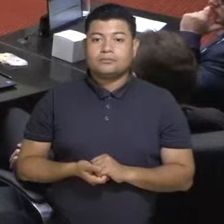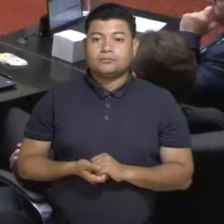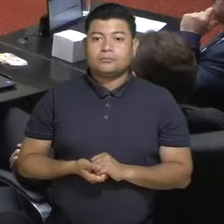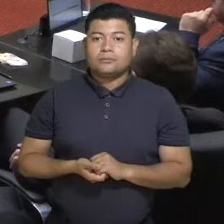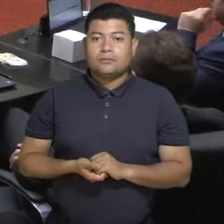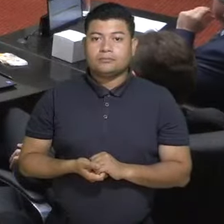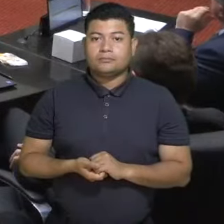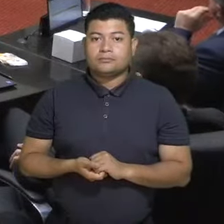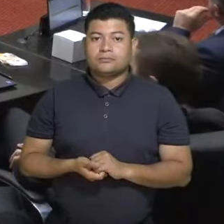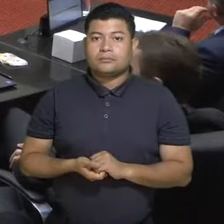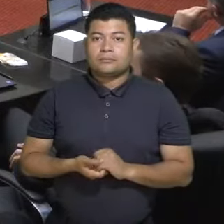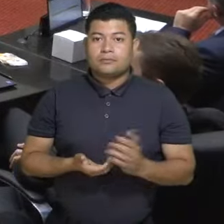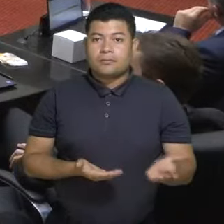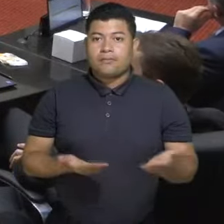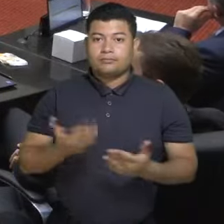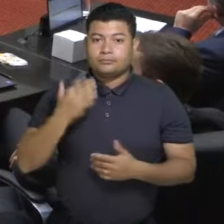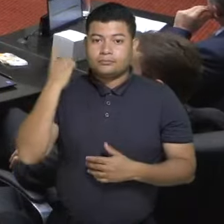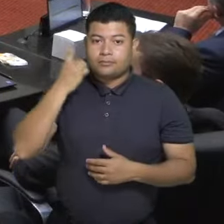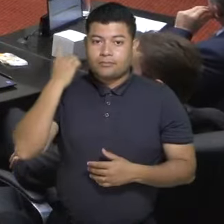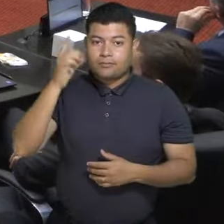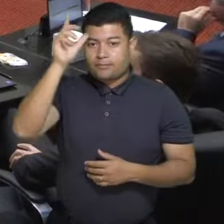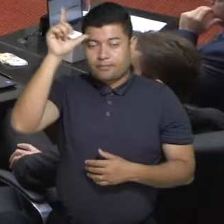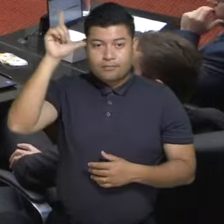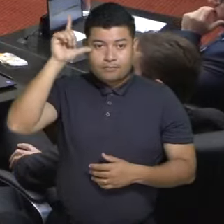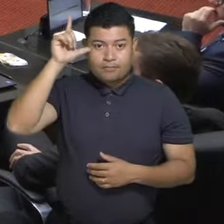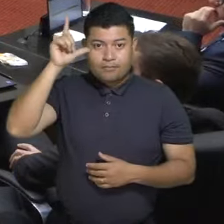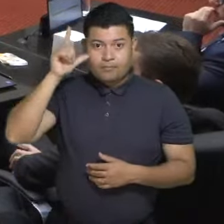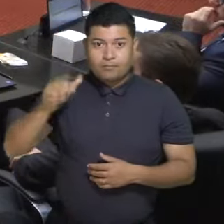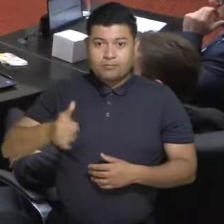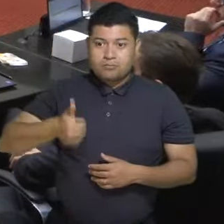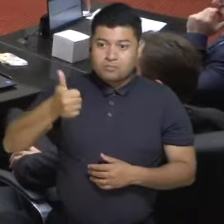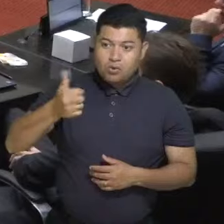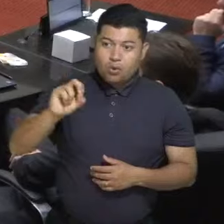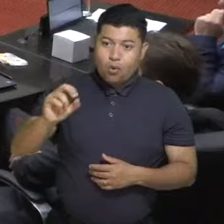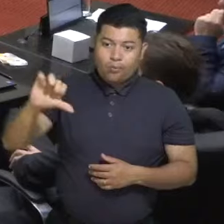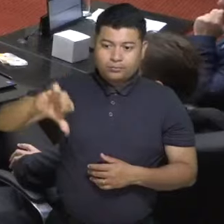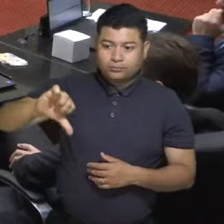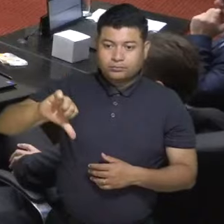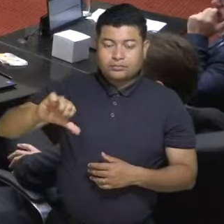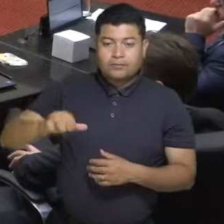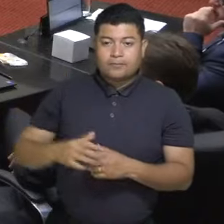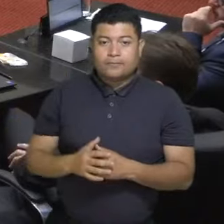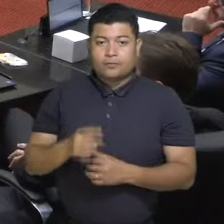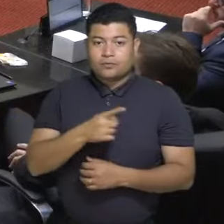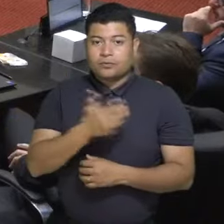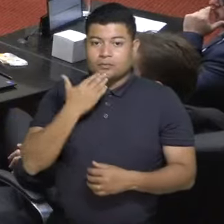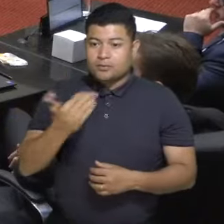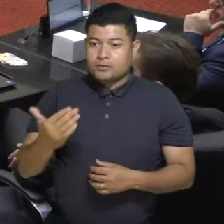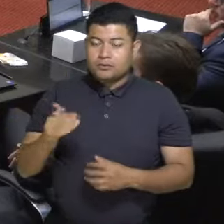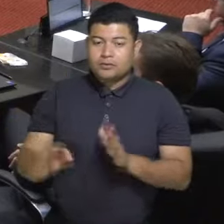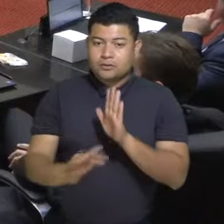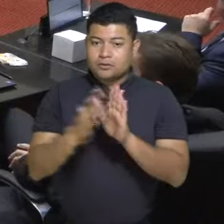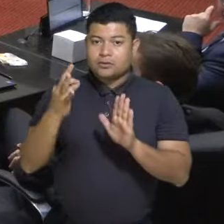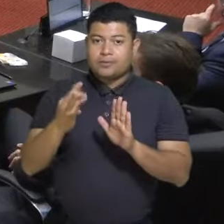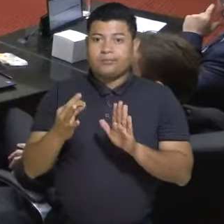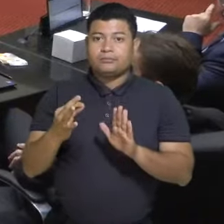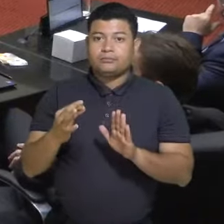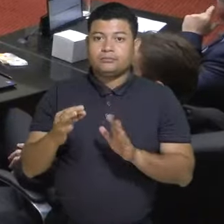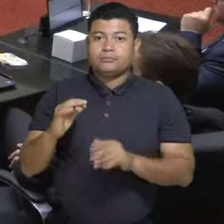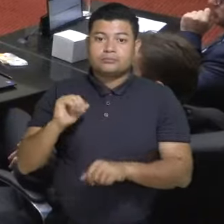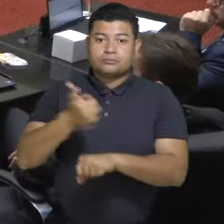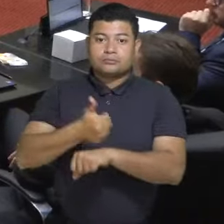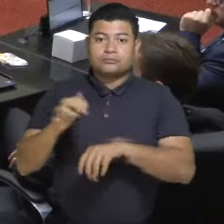Deputada Luciana Carminati, só me confirma como positivo ou negativo, Vossa Excelência requereu o destaque, o